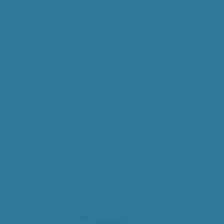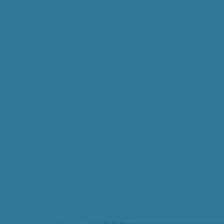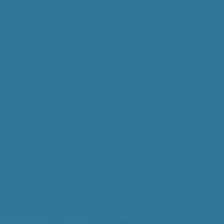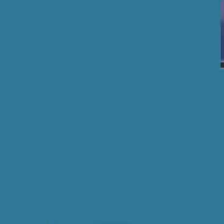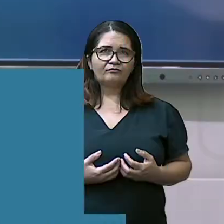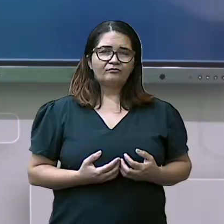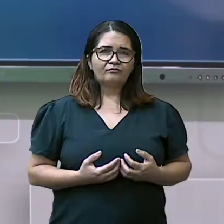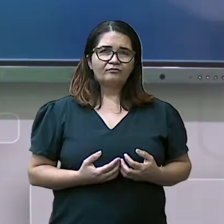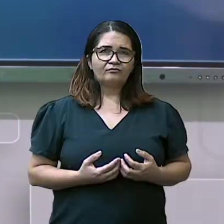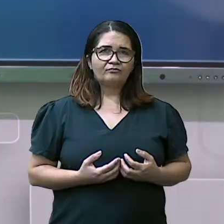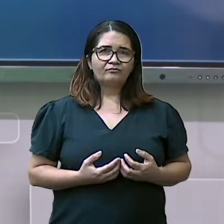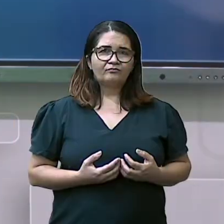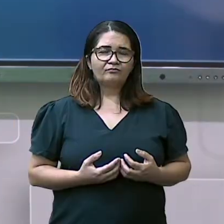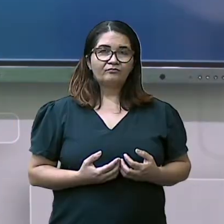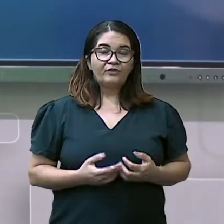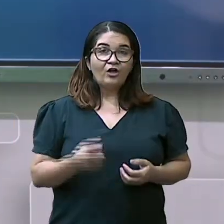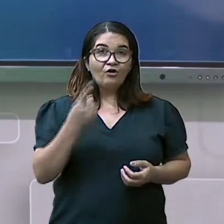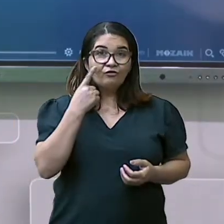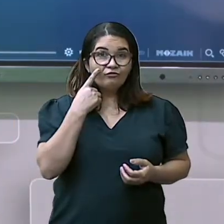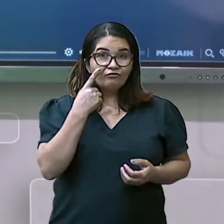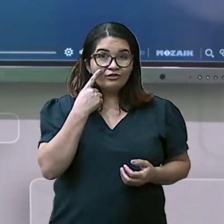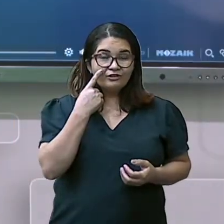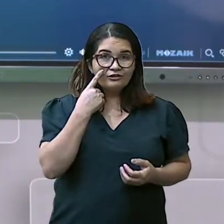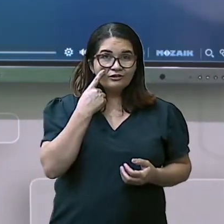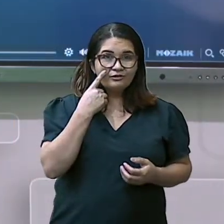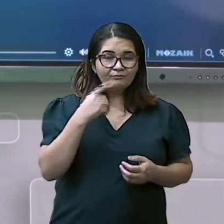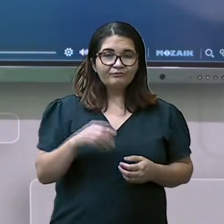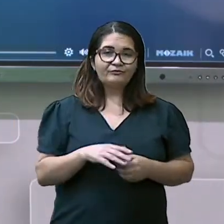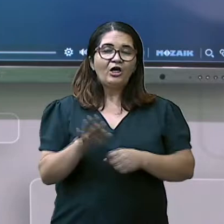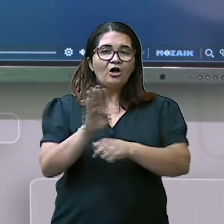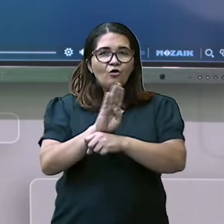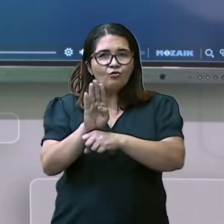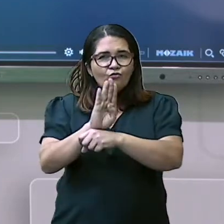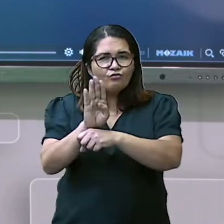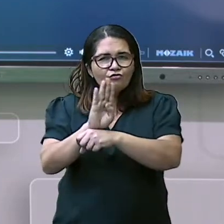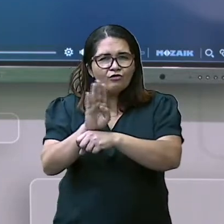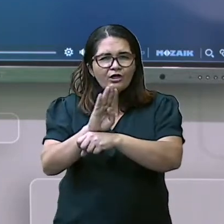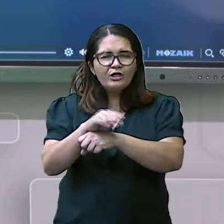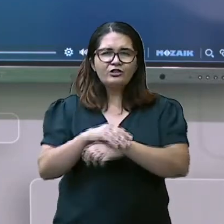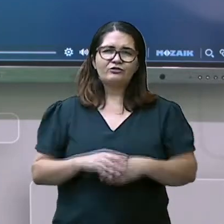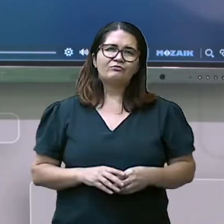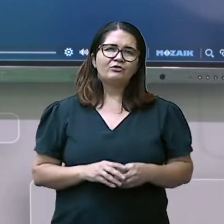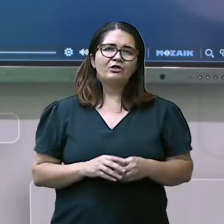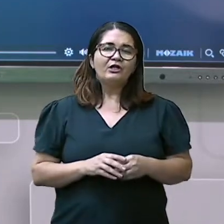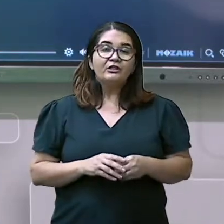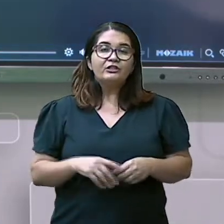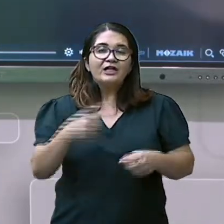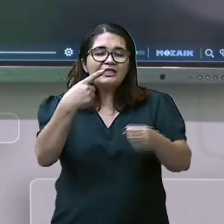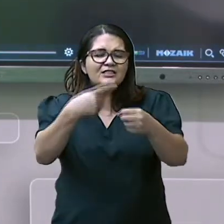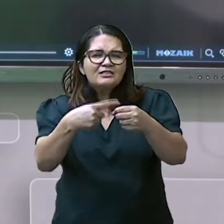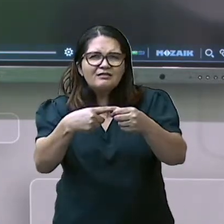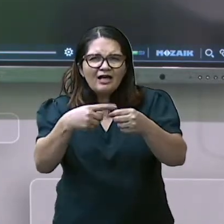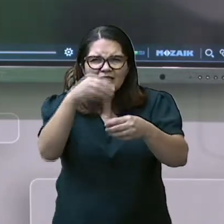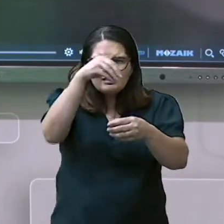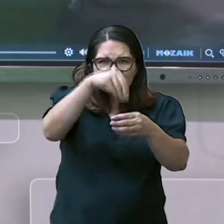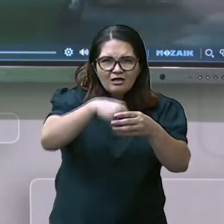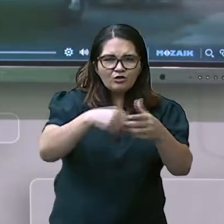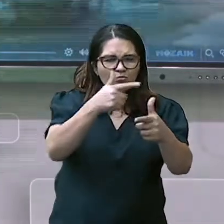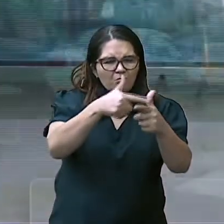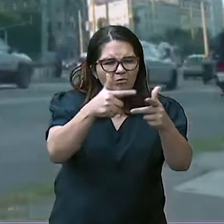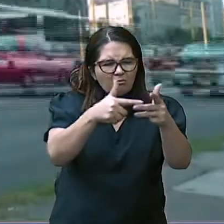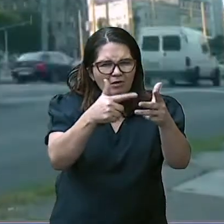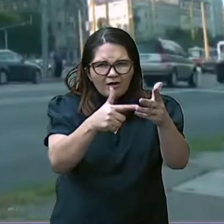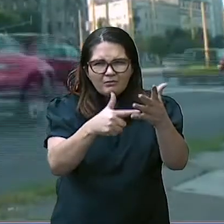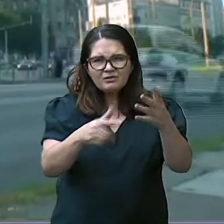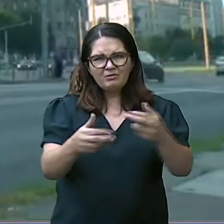cidade. Vamos ver o vídeo sobre alguns dos problemas que as cidades enfrentam.